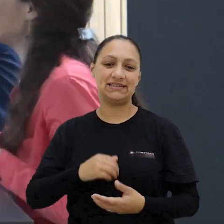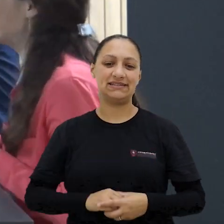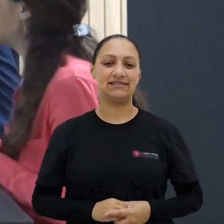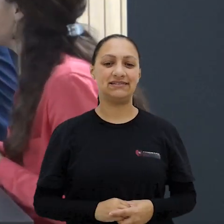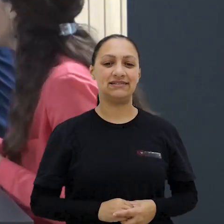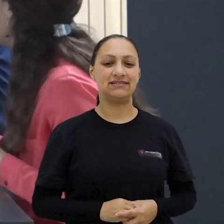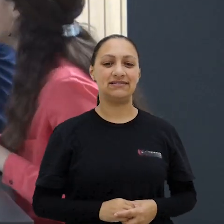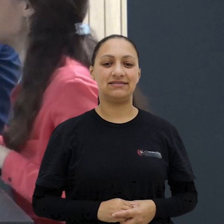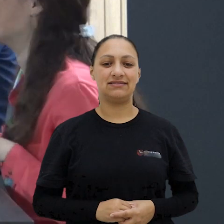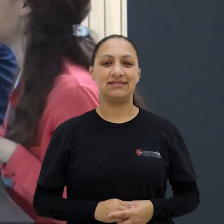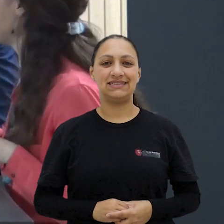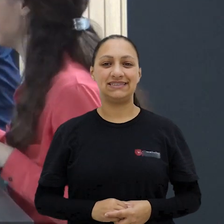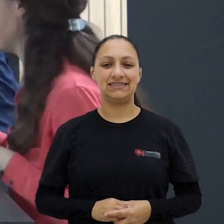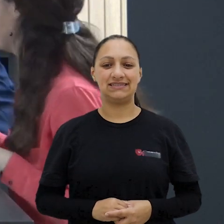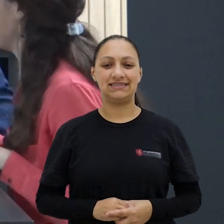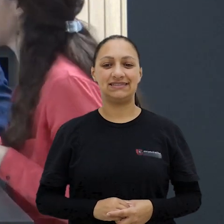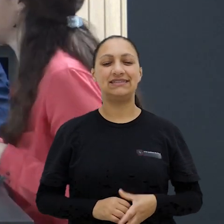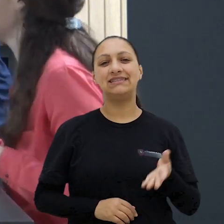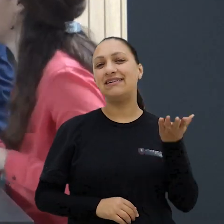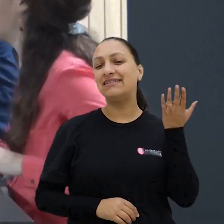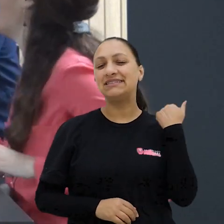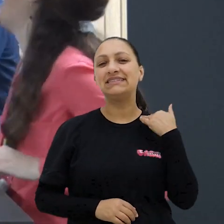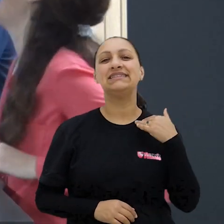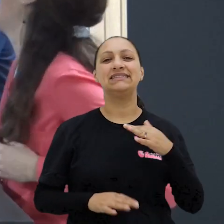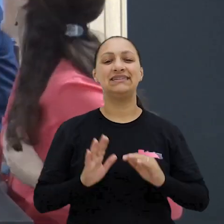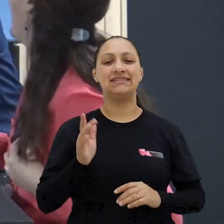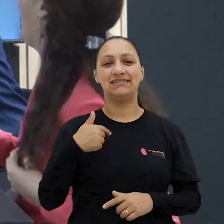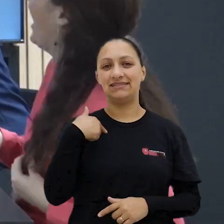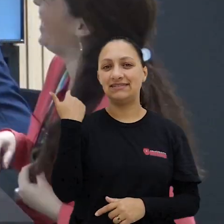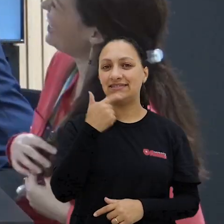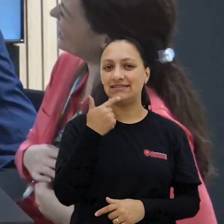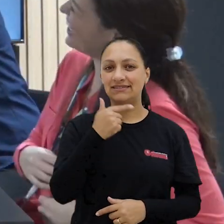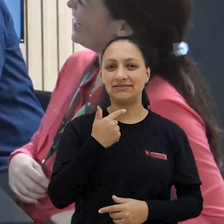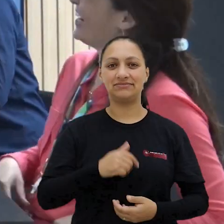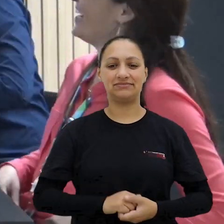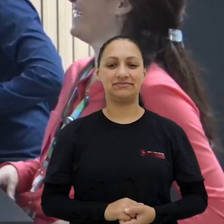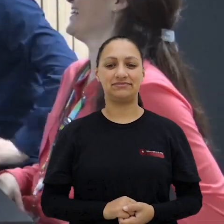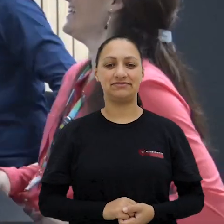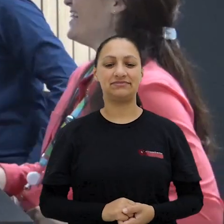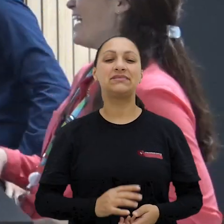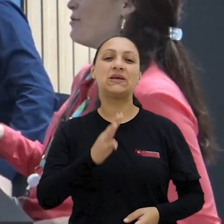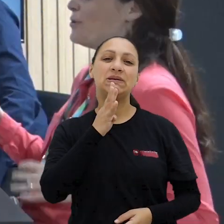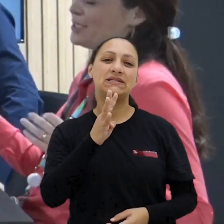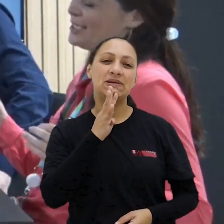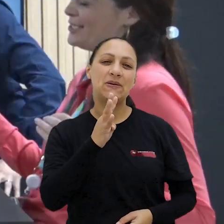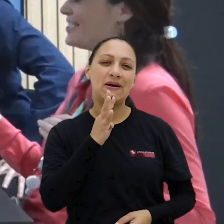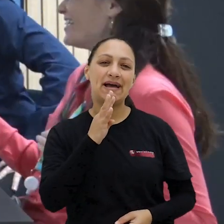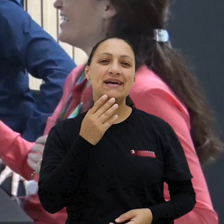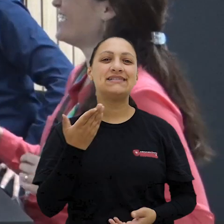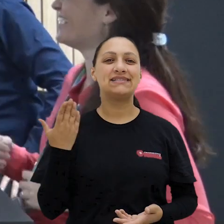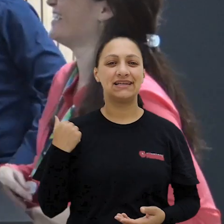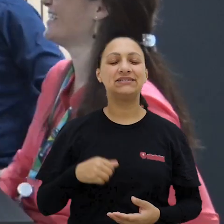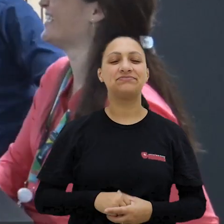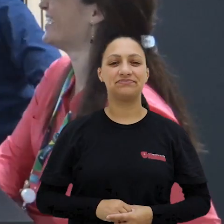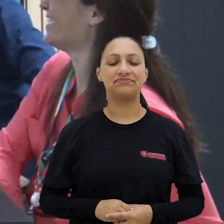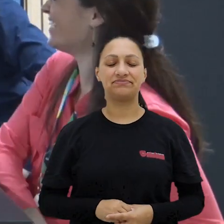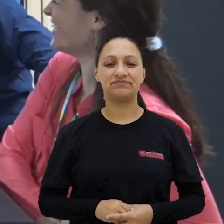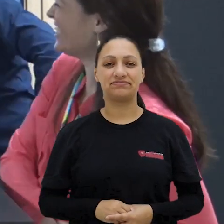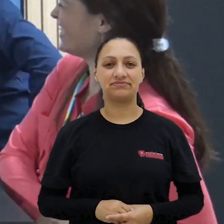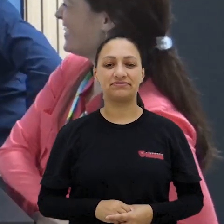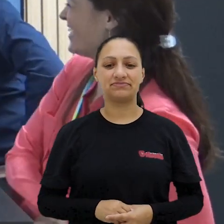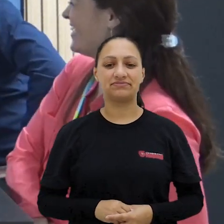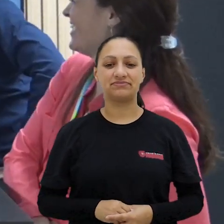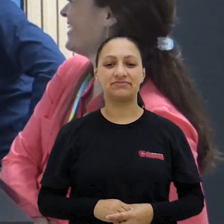2000, sei lá. A gente combinou que não teria assunto sensíveis. Desculpa, é verdade. Quando a gente já se conhece há alguns,